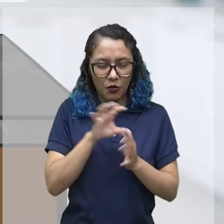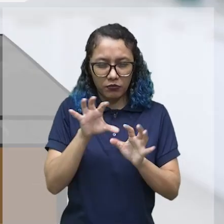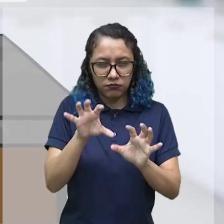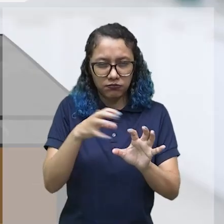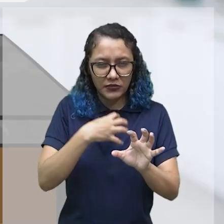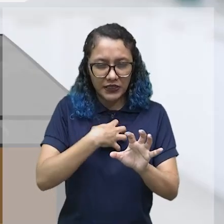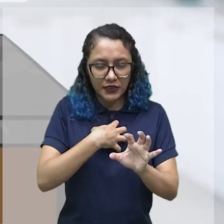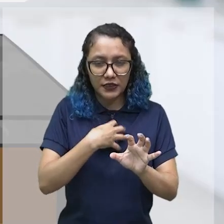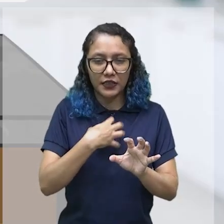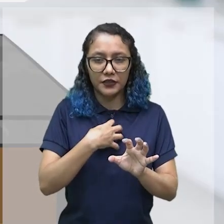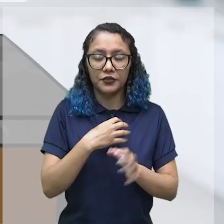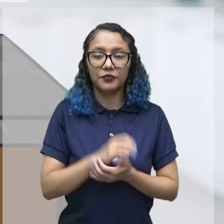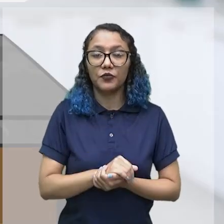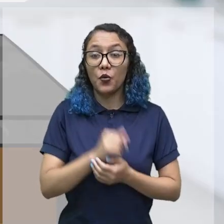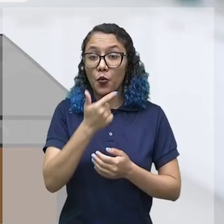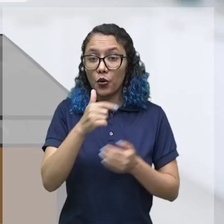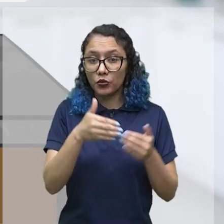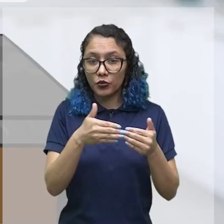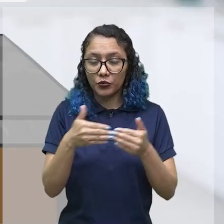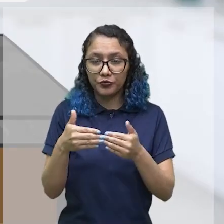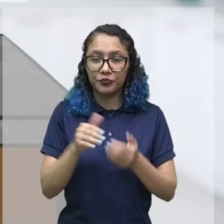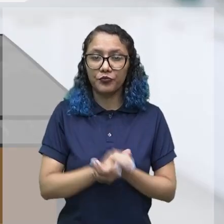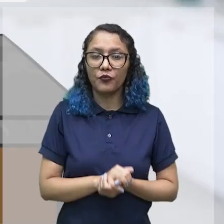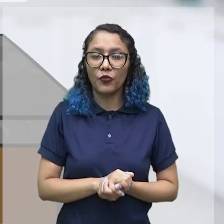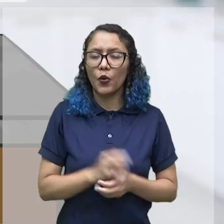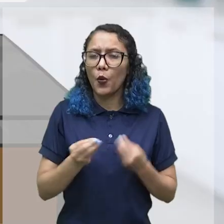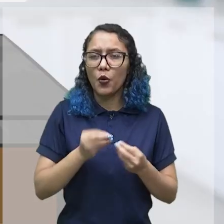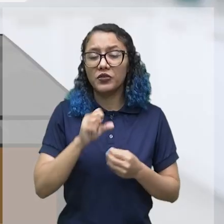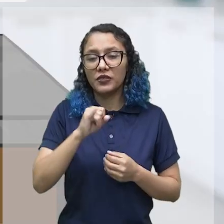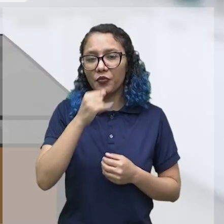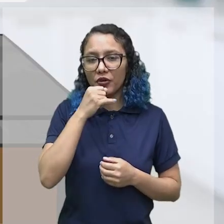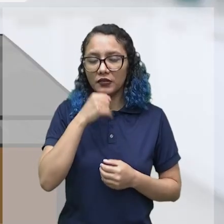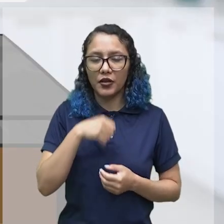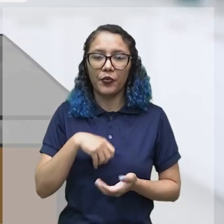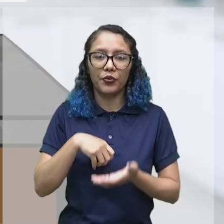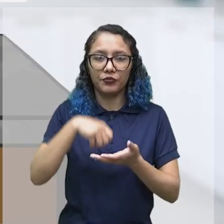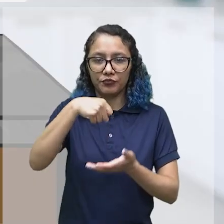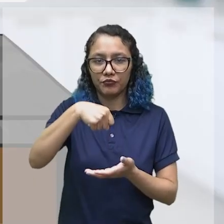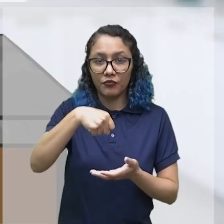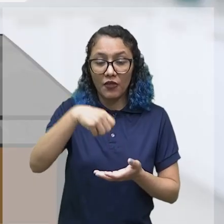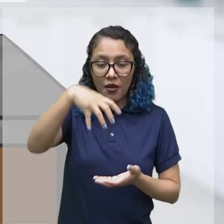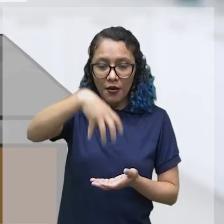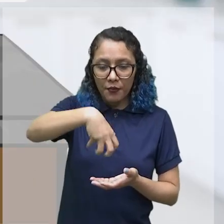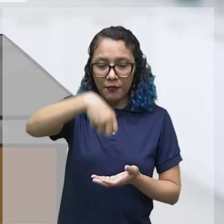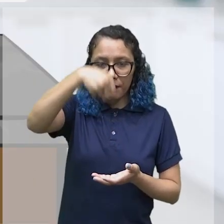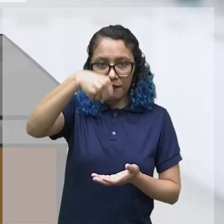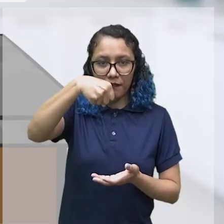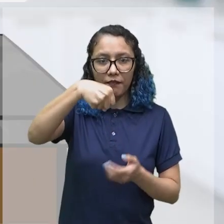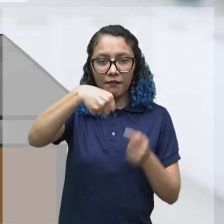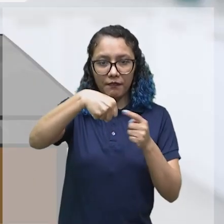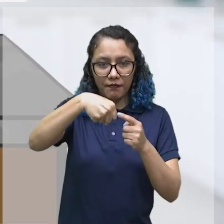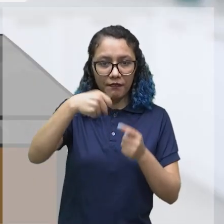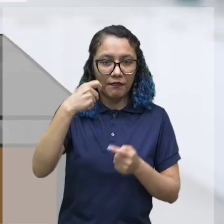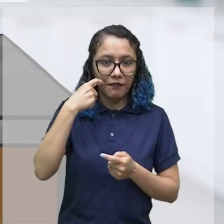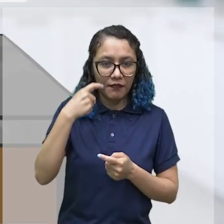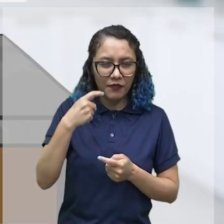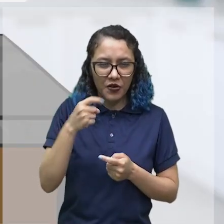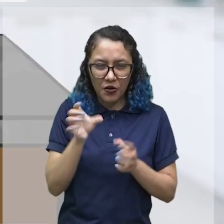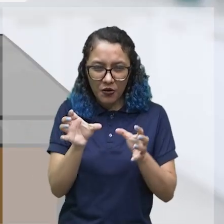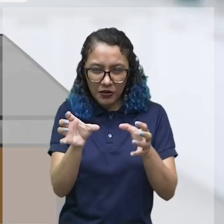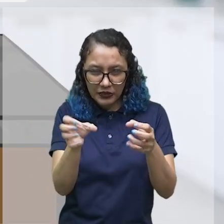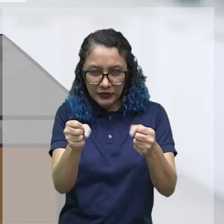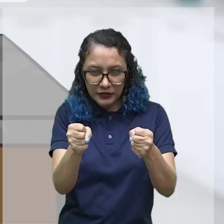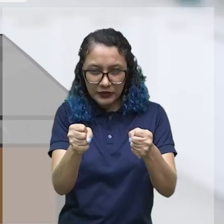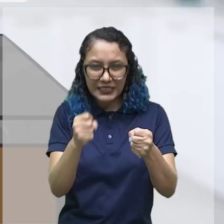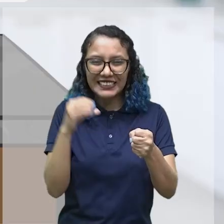a condução, né? No caso da condução, se eu fosse pegar aqui na chaleira, né? Pegar aqui na barrinha que está